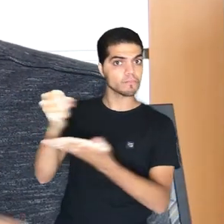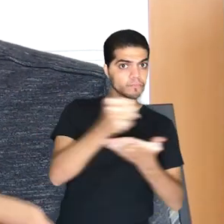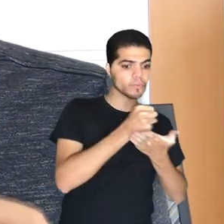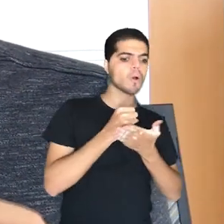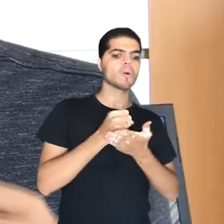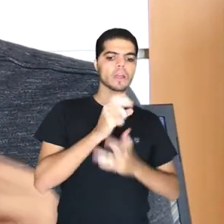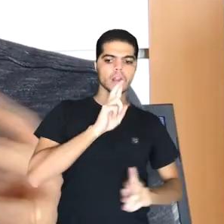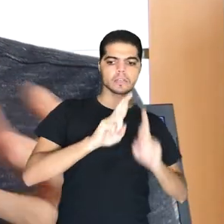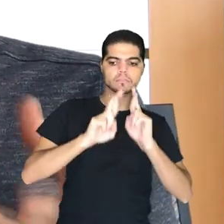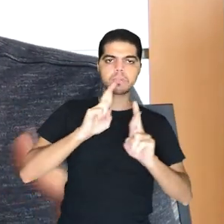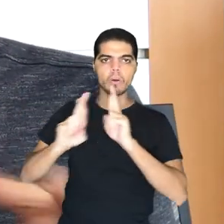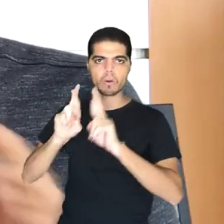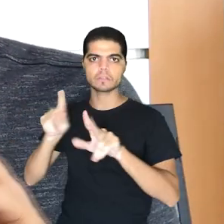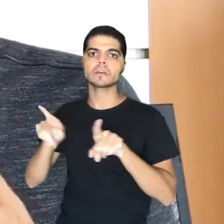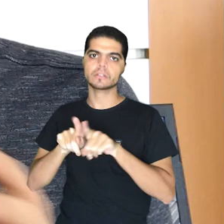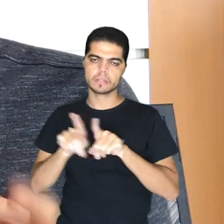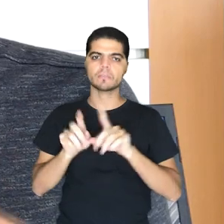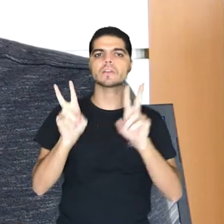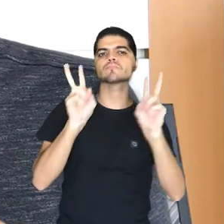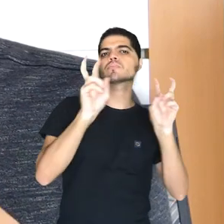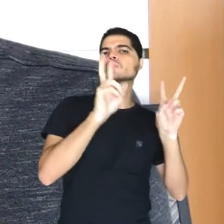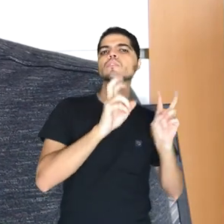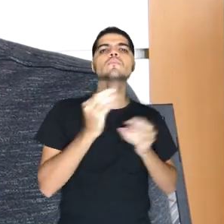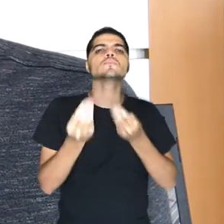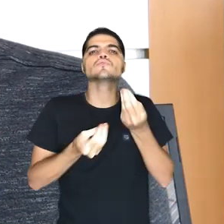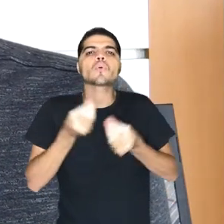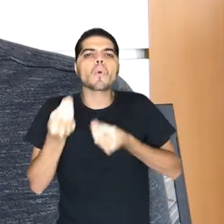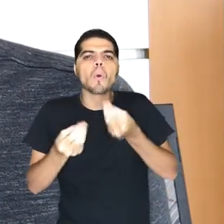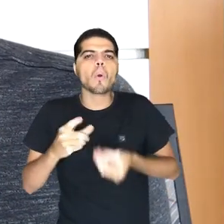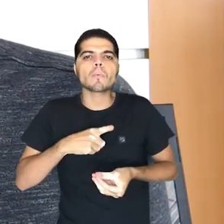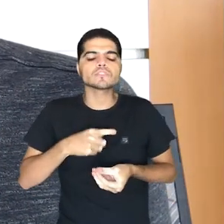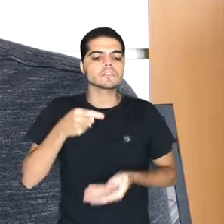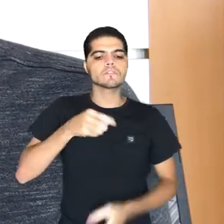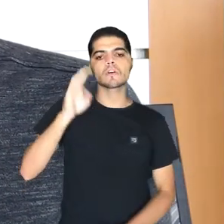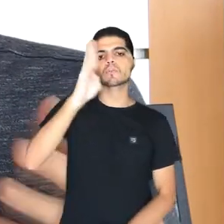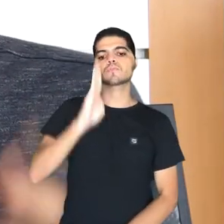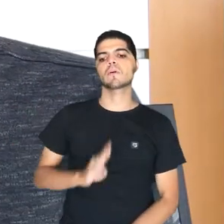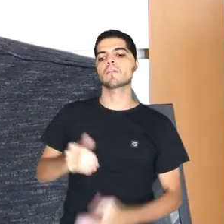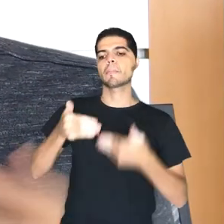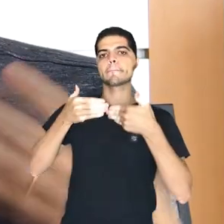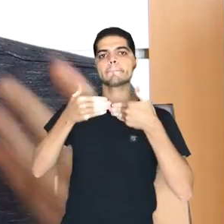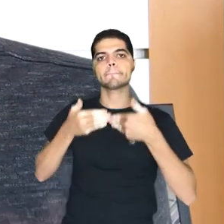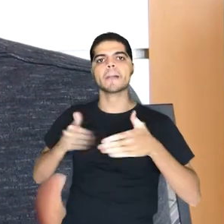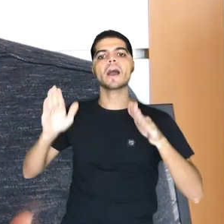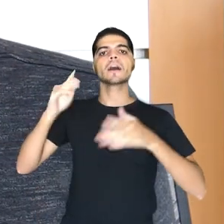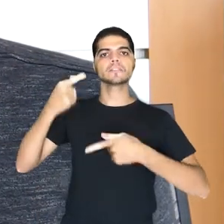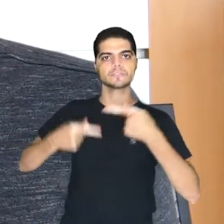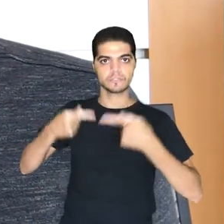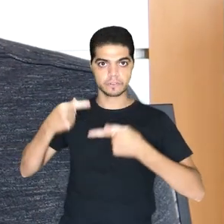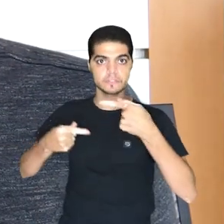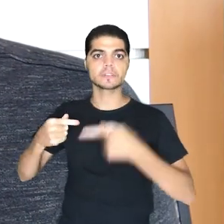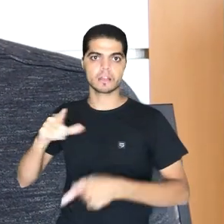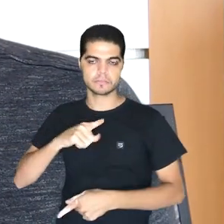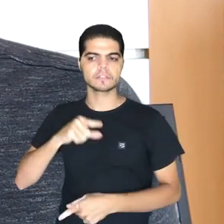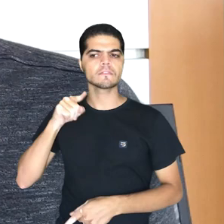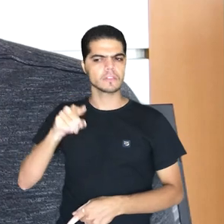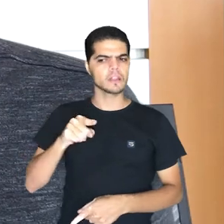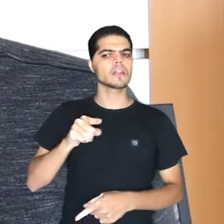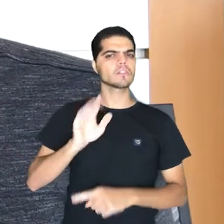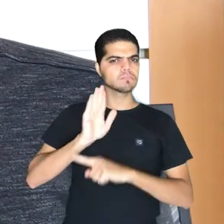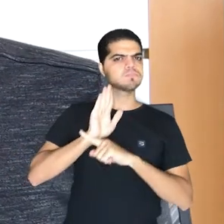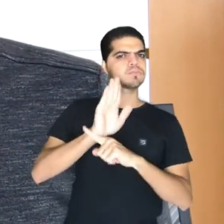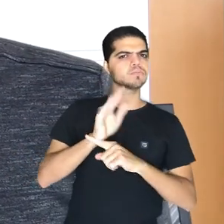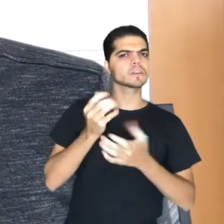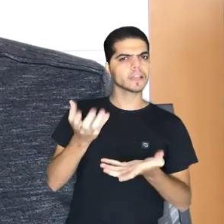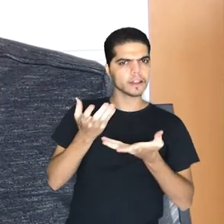outras cartas e ofícios que tratavam dessa questão da emancipação política do Brasil. Além disso, ela era muito favorável à independência do